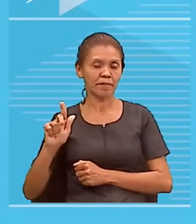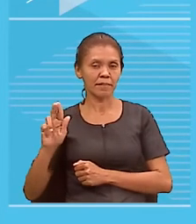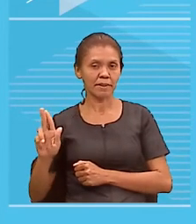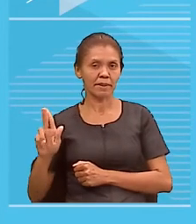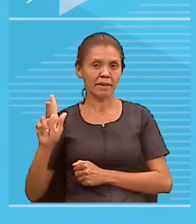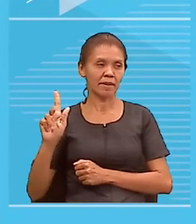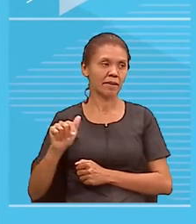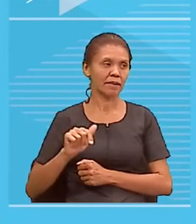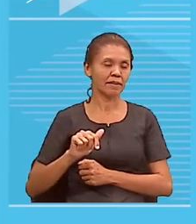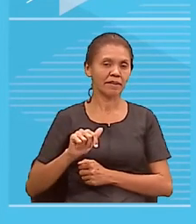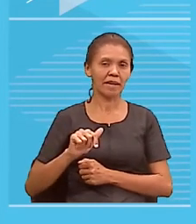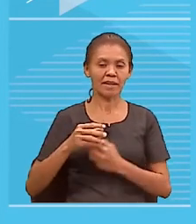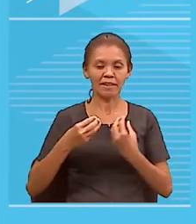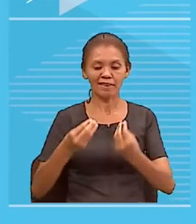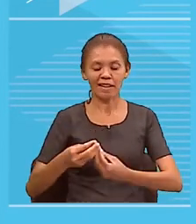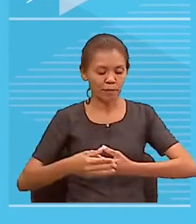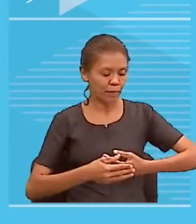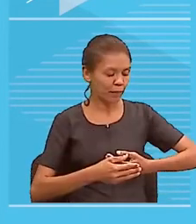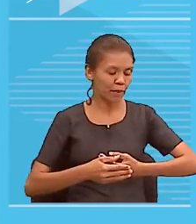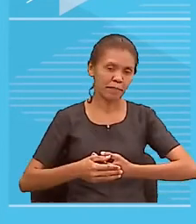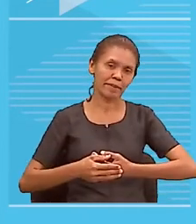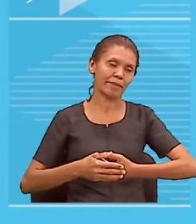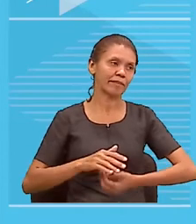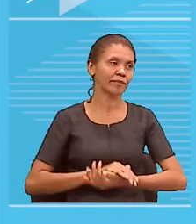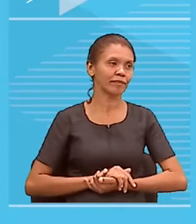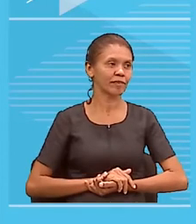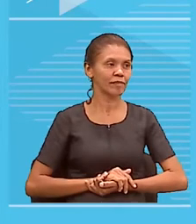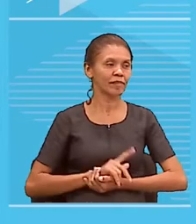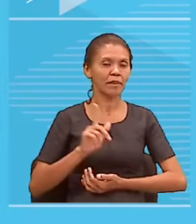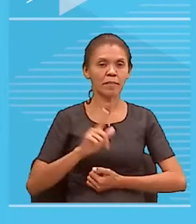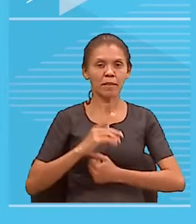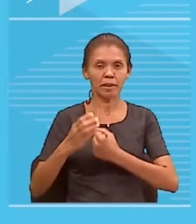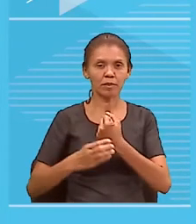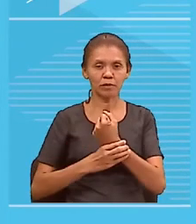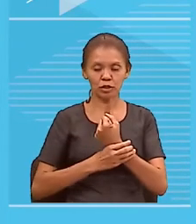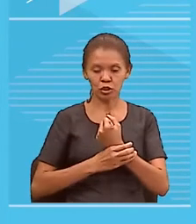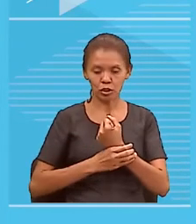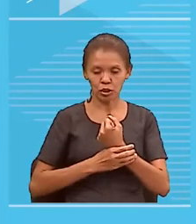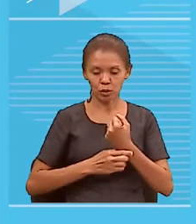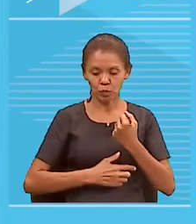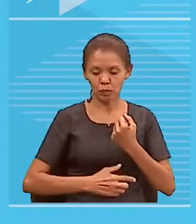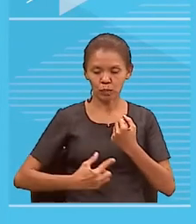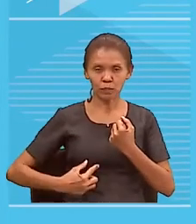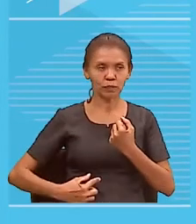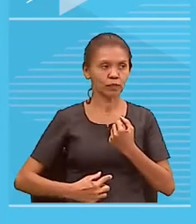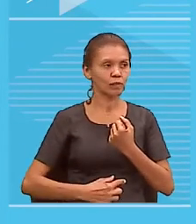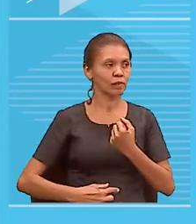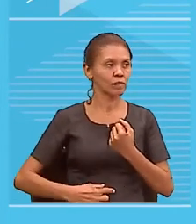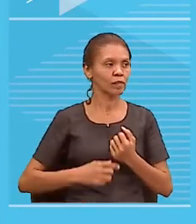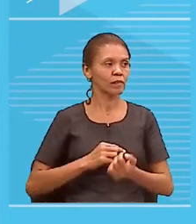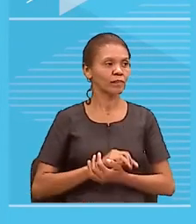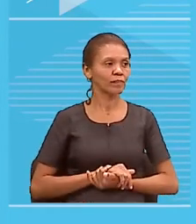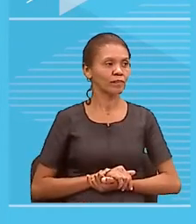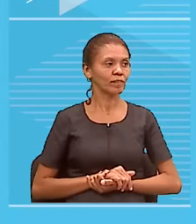alergia né Aí protege também aí a mucosa gástrica né ele não é tão